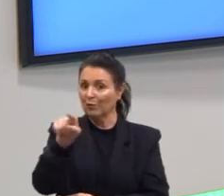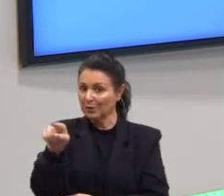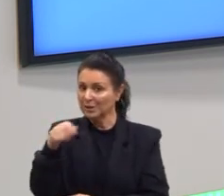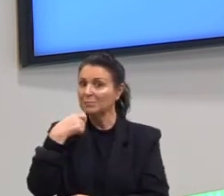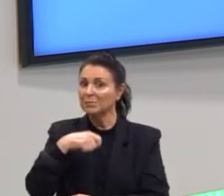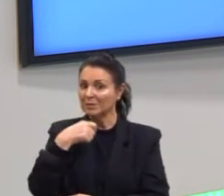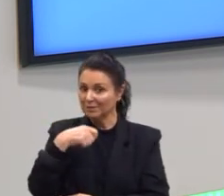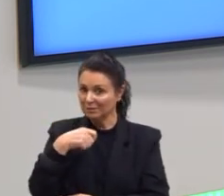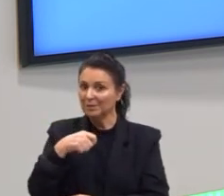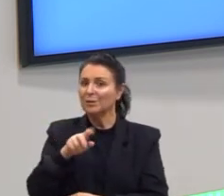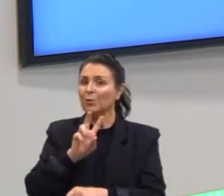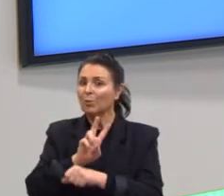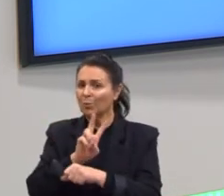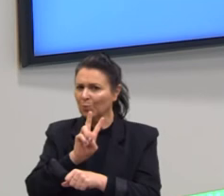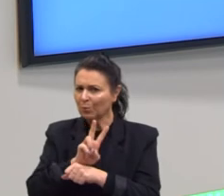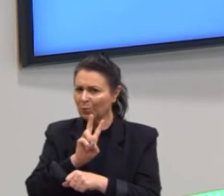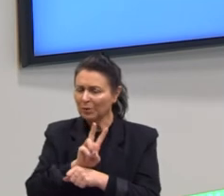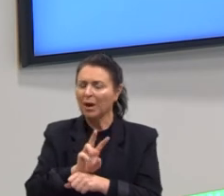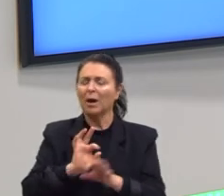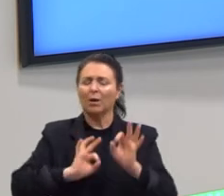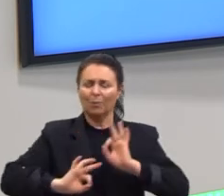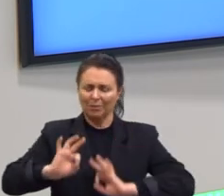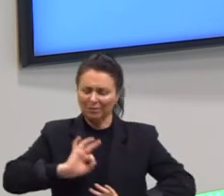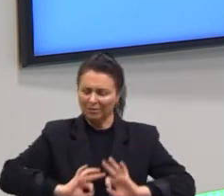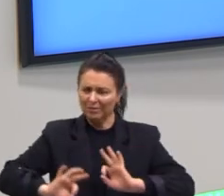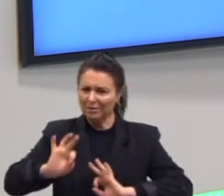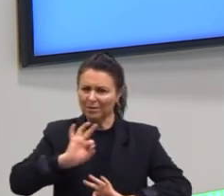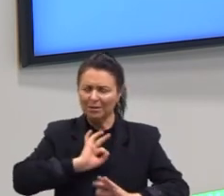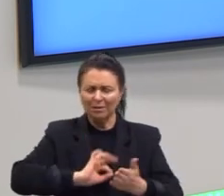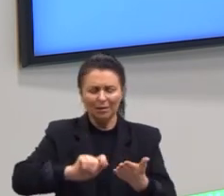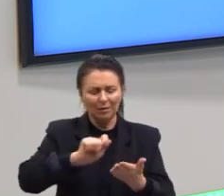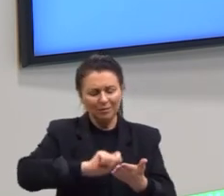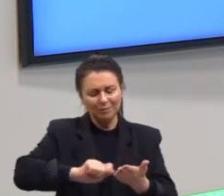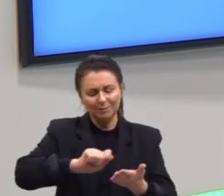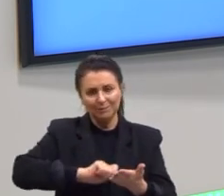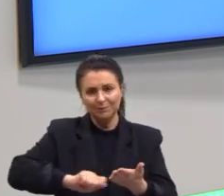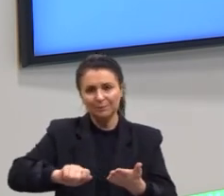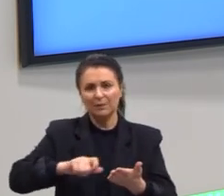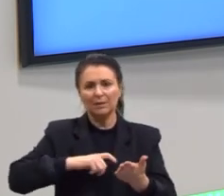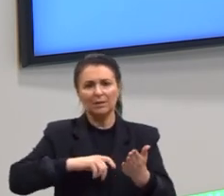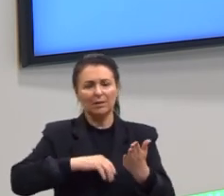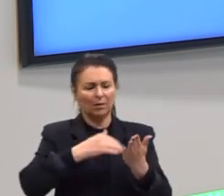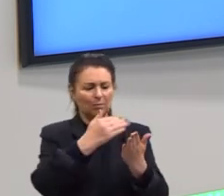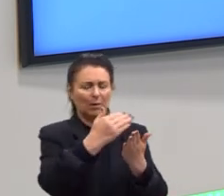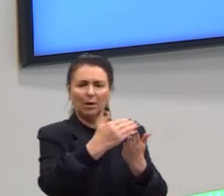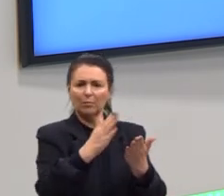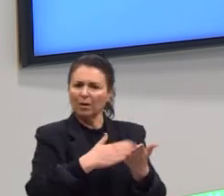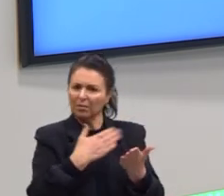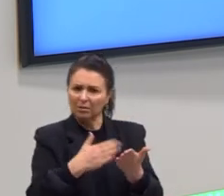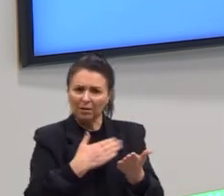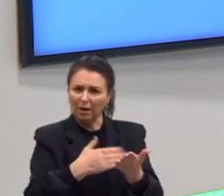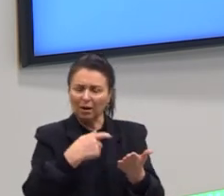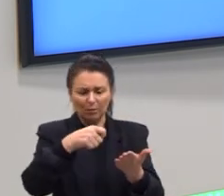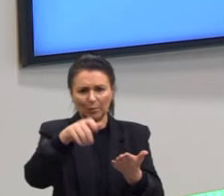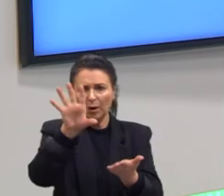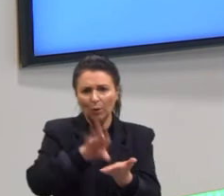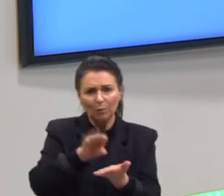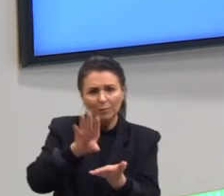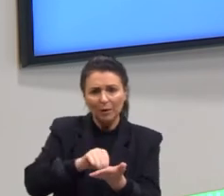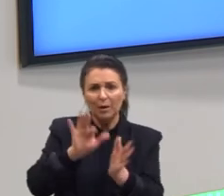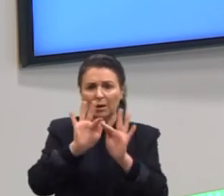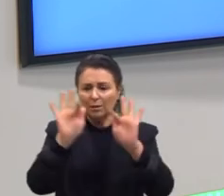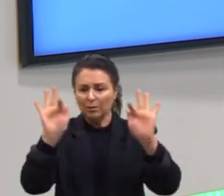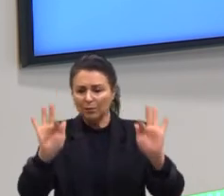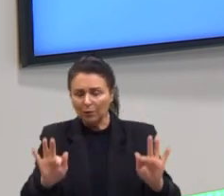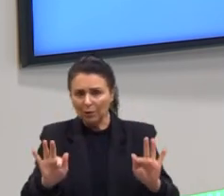terem ali um cuidado com organização ter em um formulário uma página ali para ir anotando as fórmulas